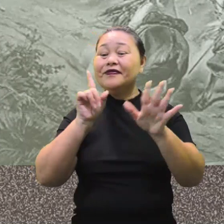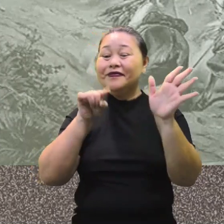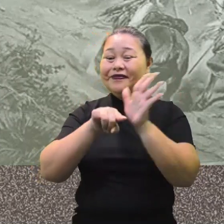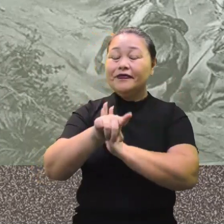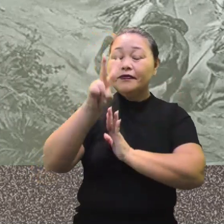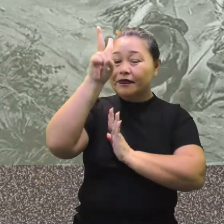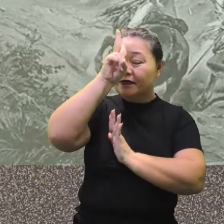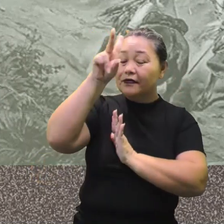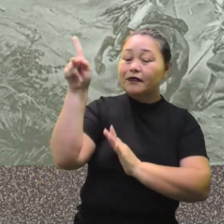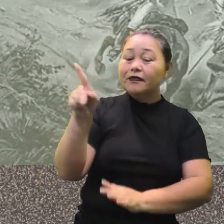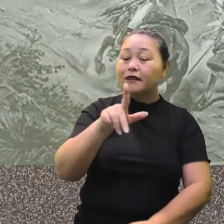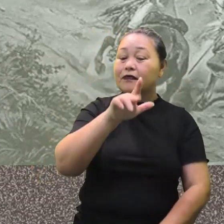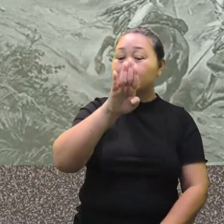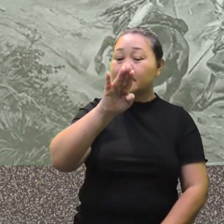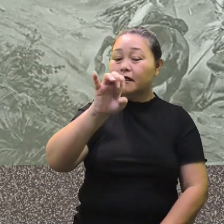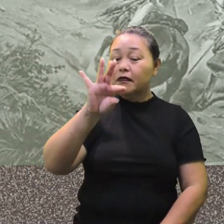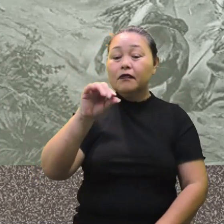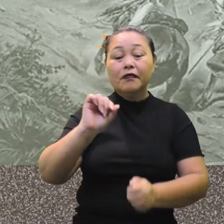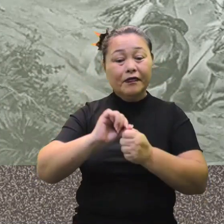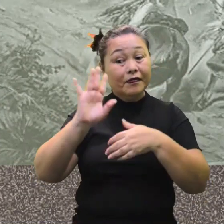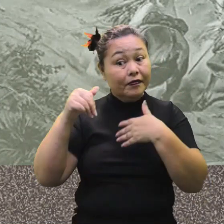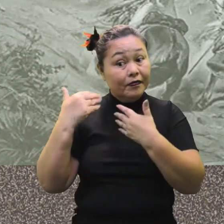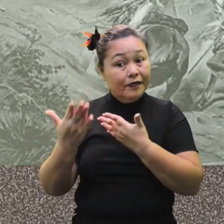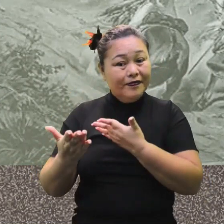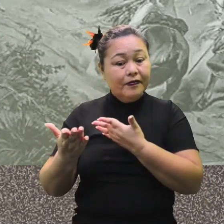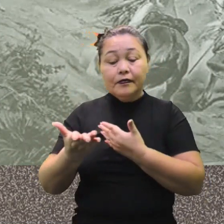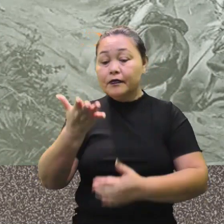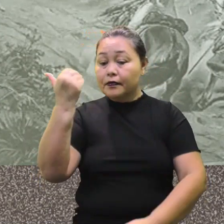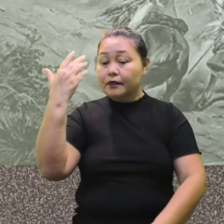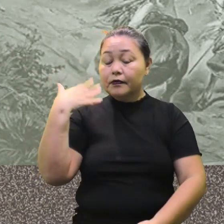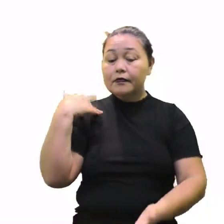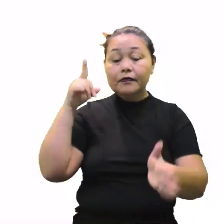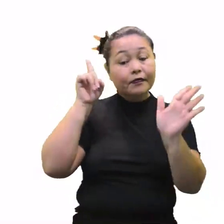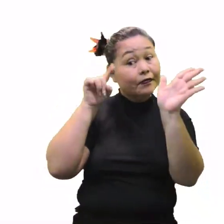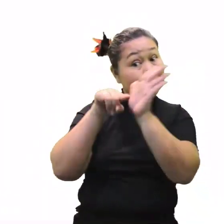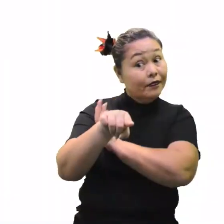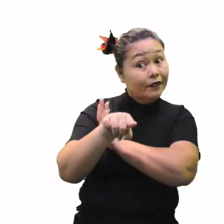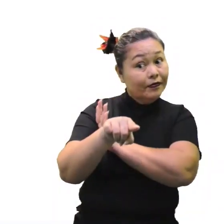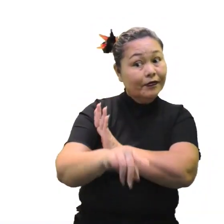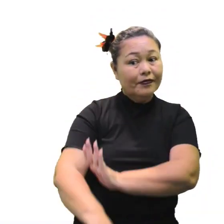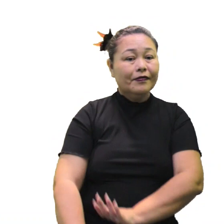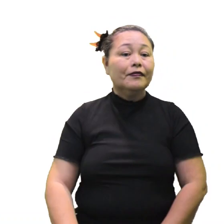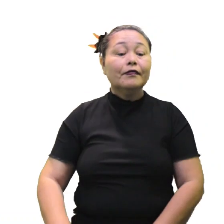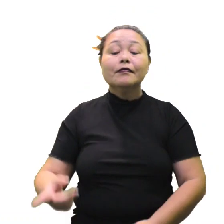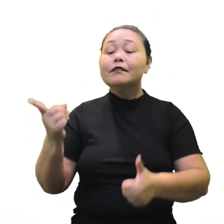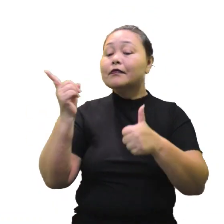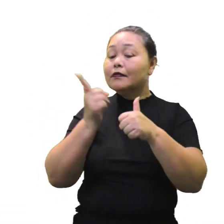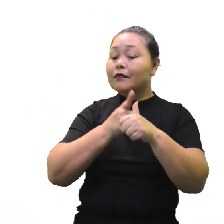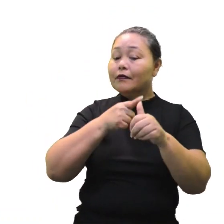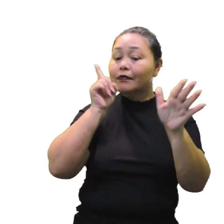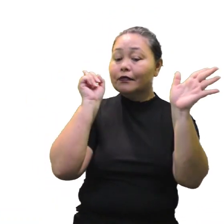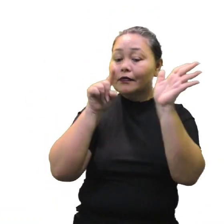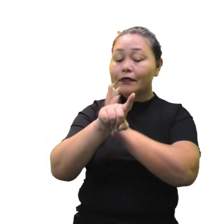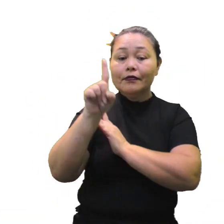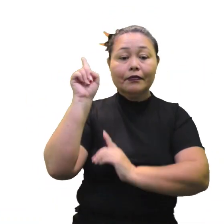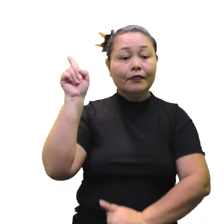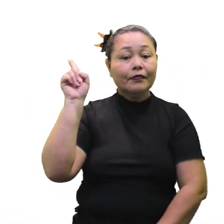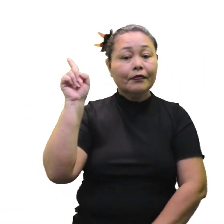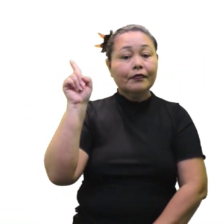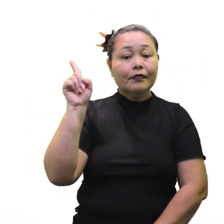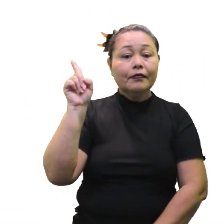assunto aí, vocês vão lembrar do professor Beto. É. Vamos lá na primeira questão. A primeira questão, ela fala o